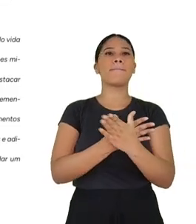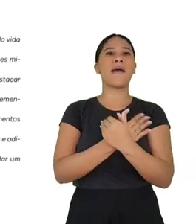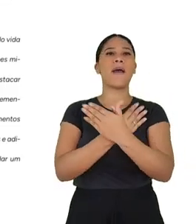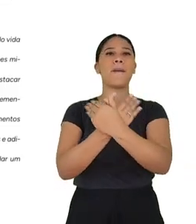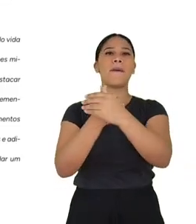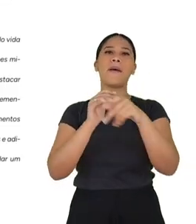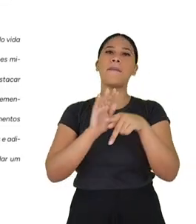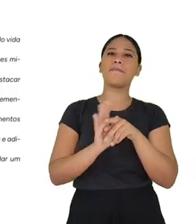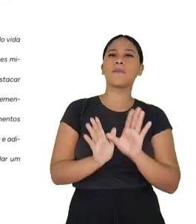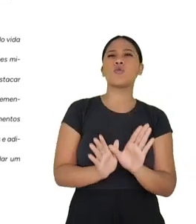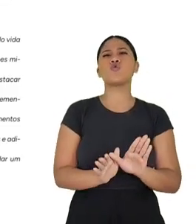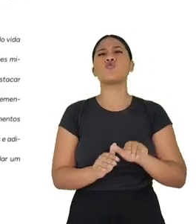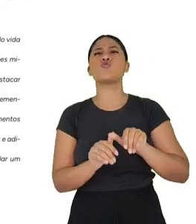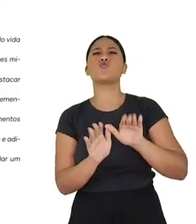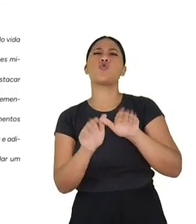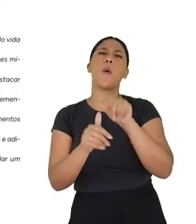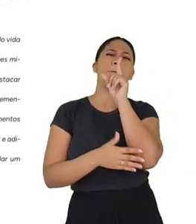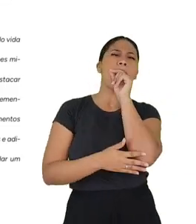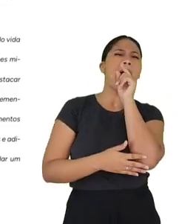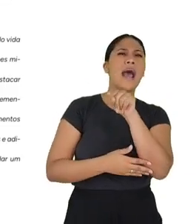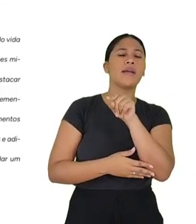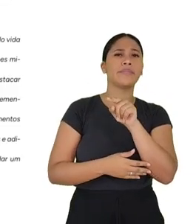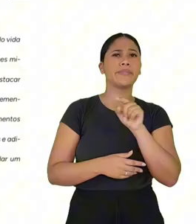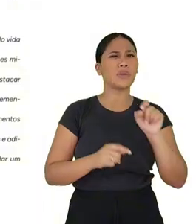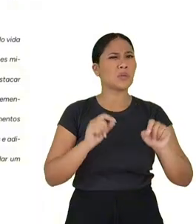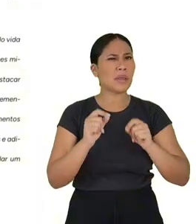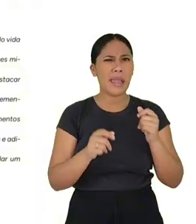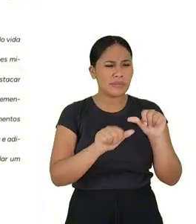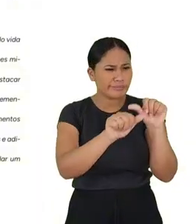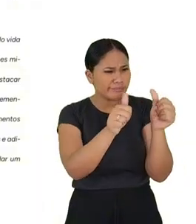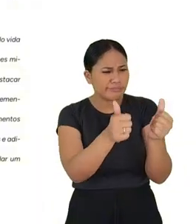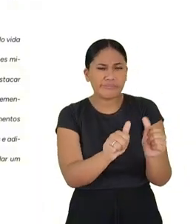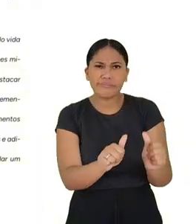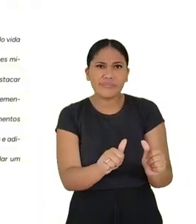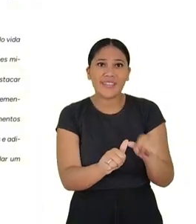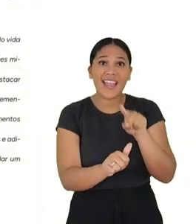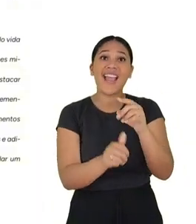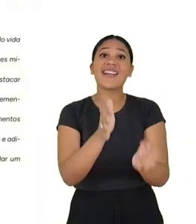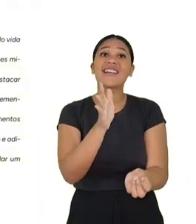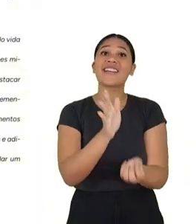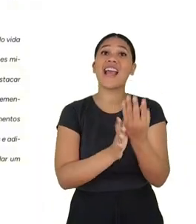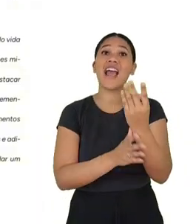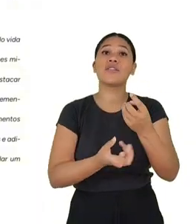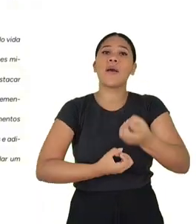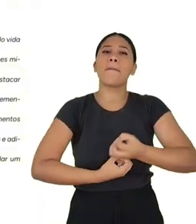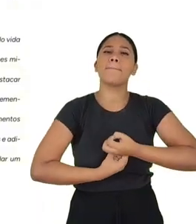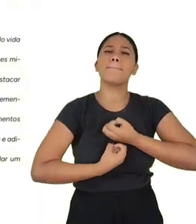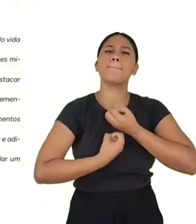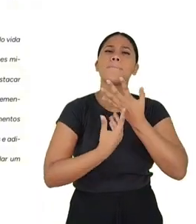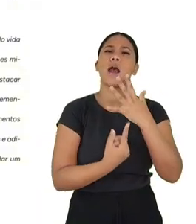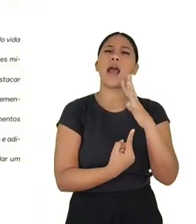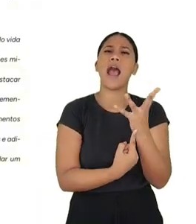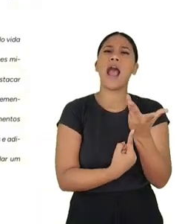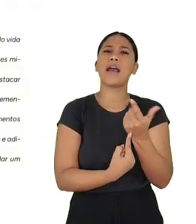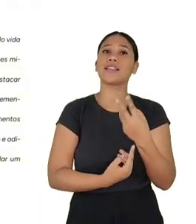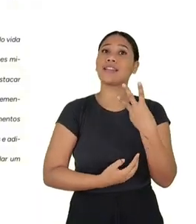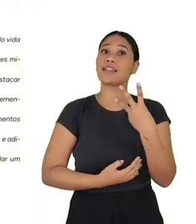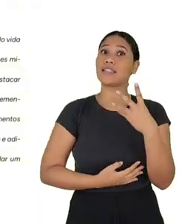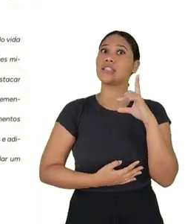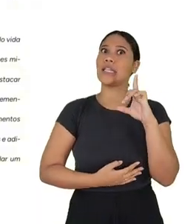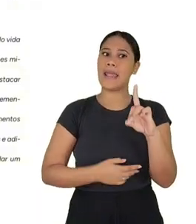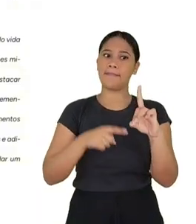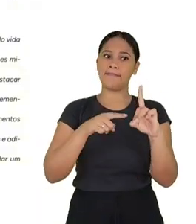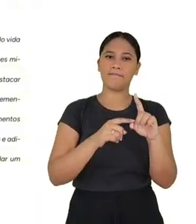a escultura de um pássaro. Mas o que é uma escultura? Uma escultura é um objeto criado como uma forma